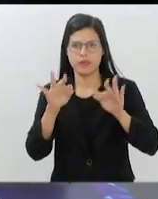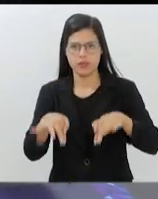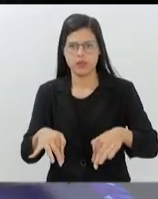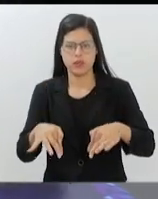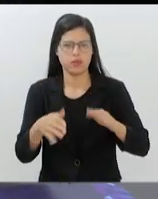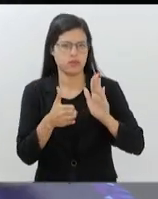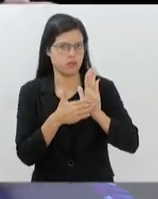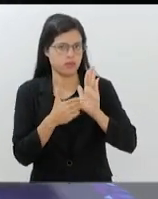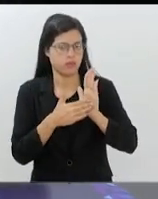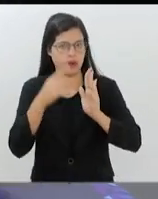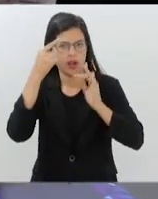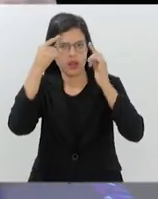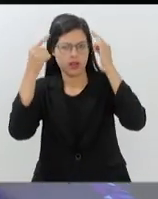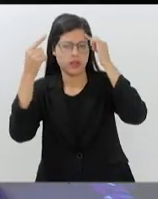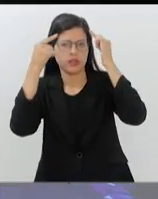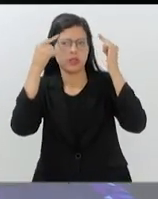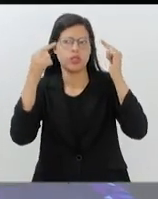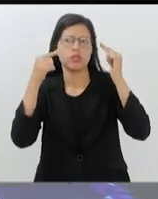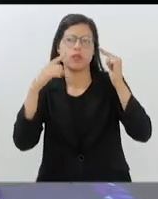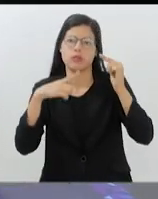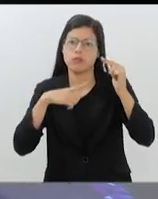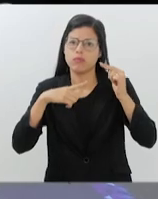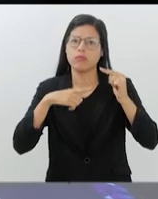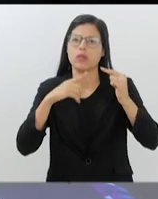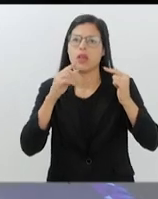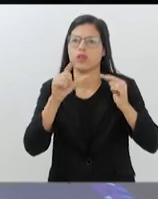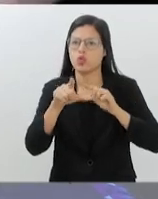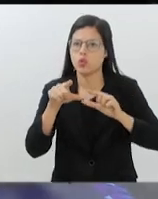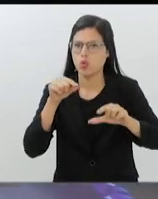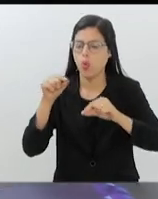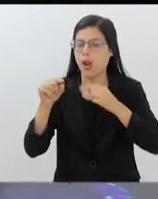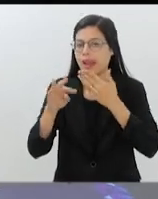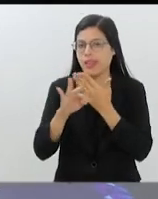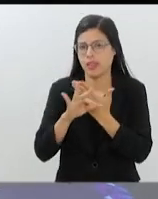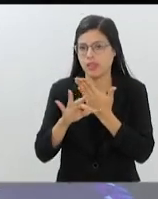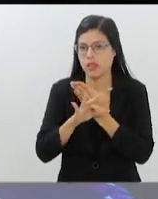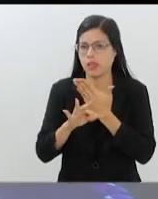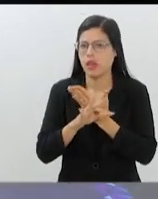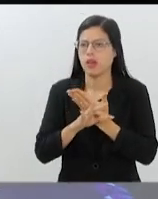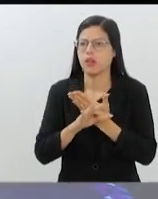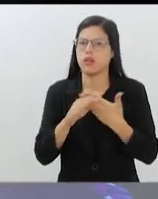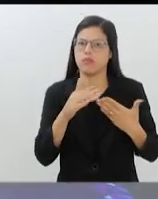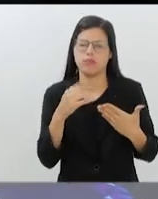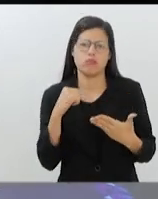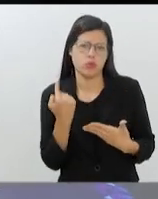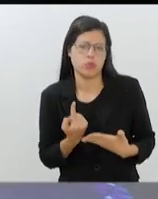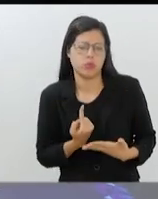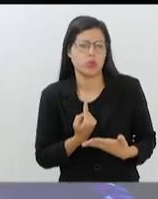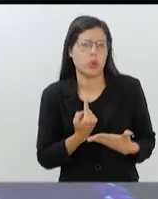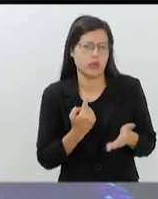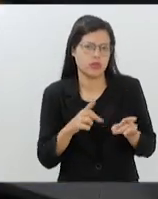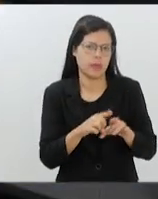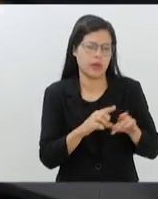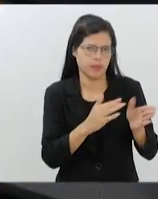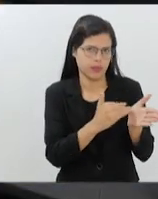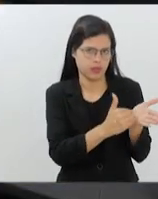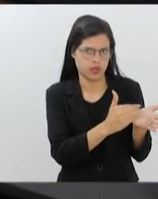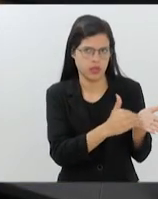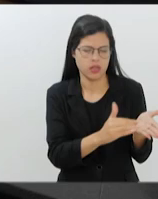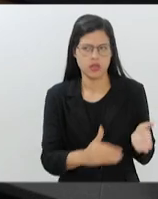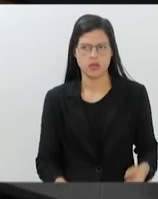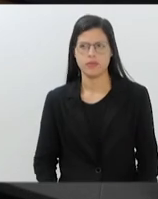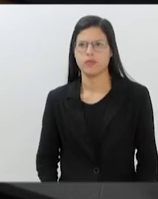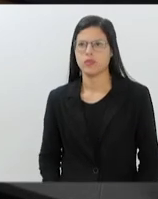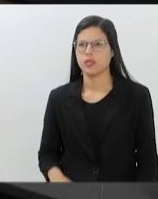apresentada ela segue padrões técnicos eleitos por nós e pelas secretarias da pasta envolvida O senhor já conseguiu as informações do